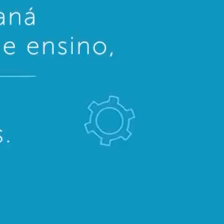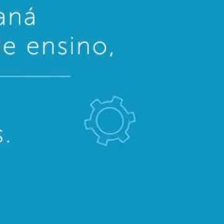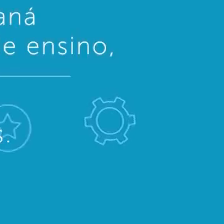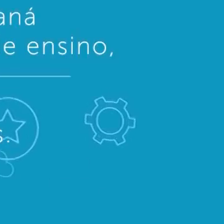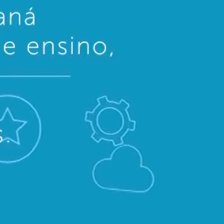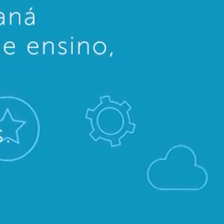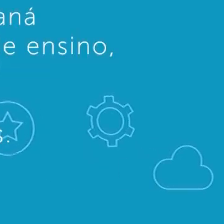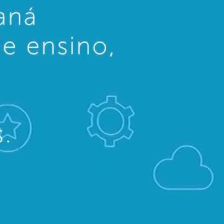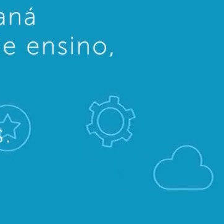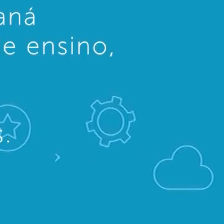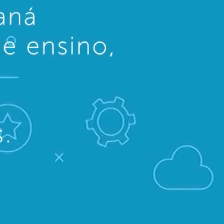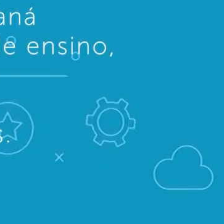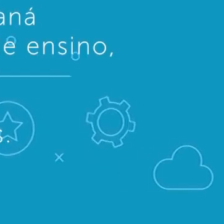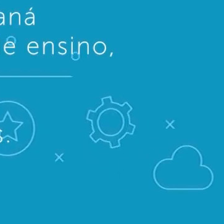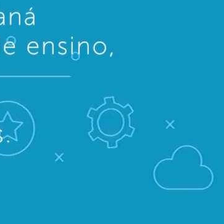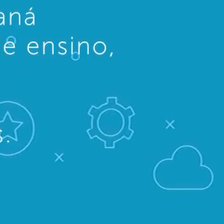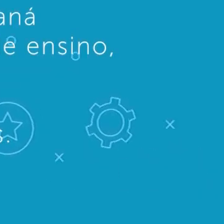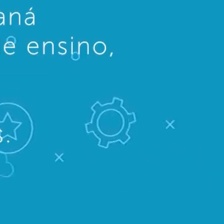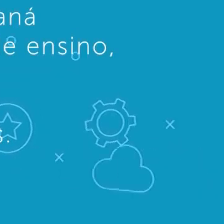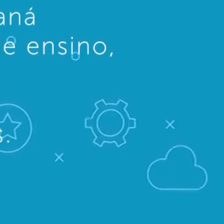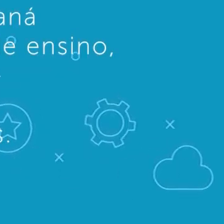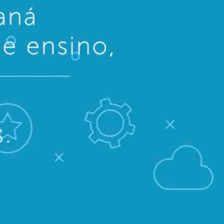E aí